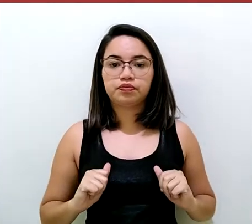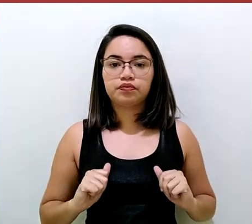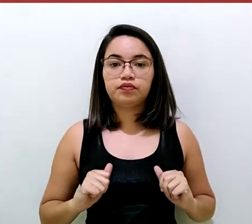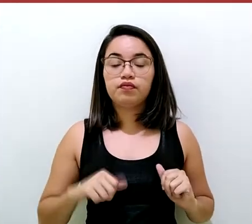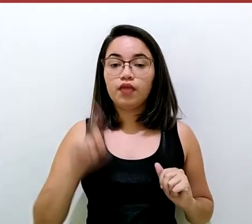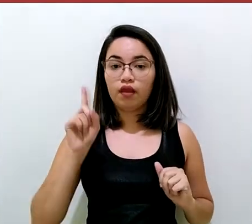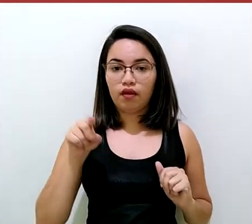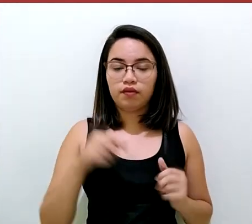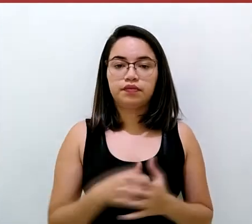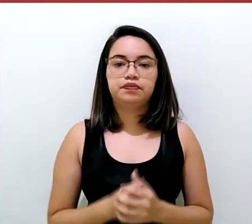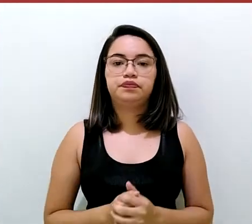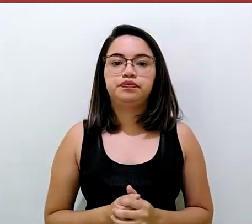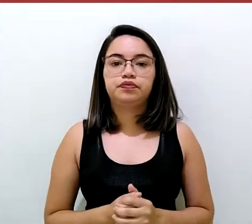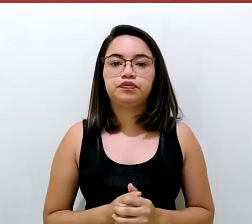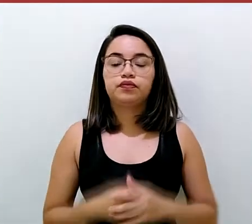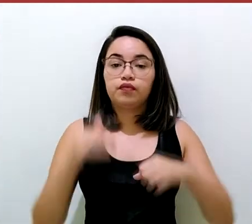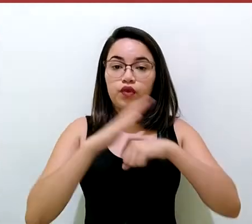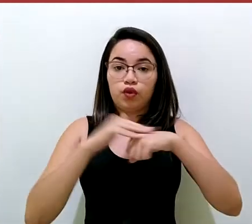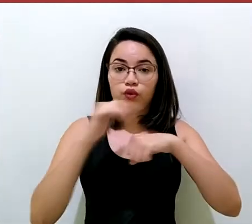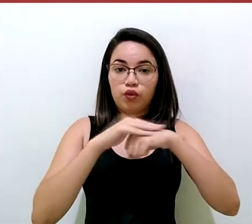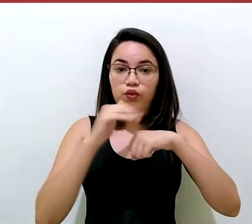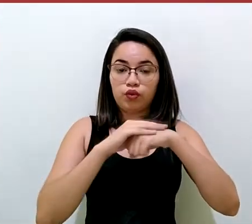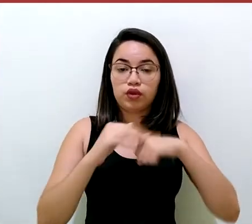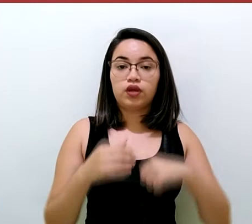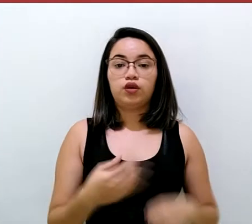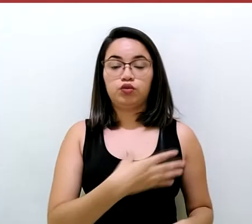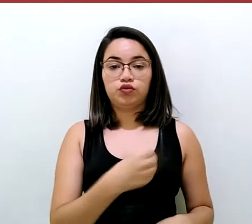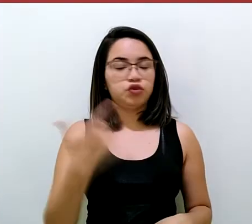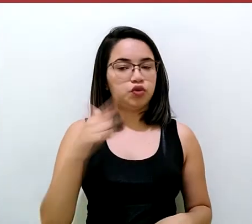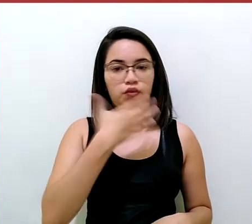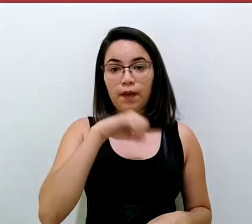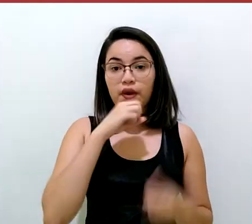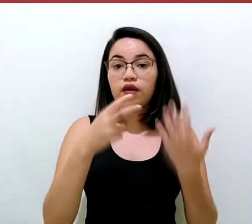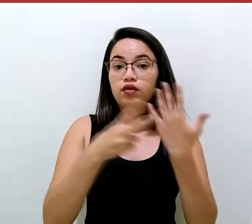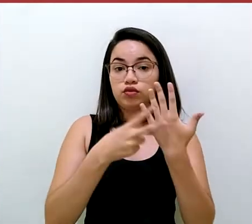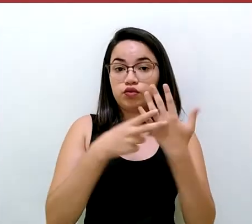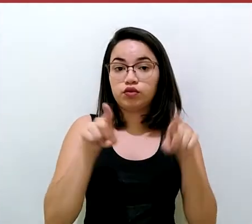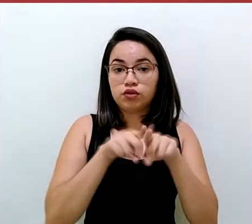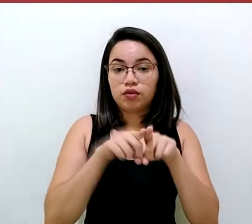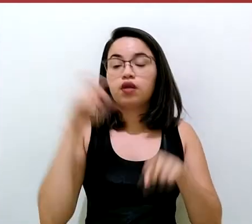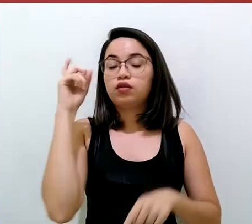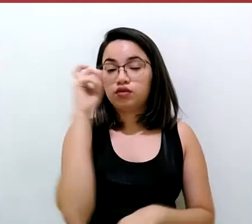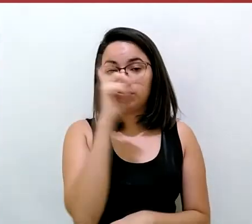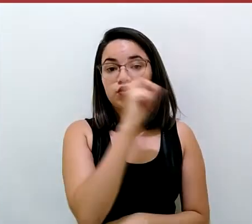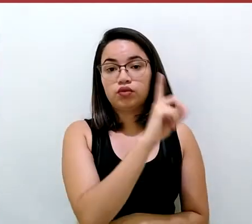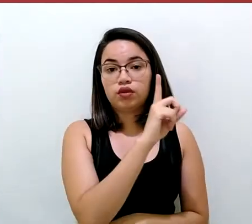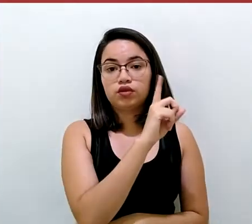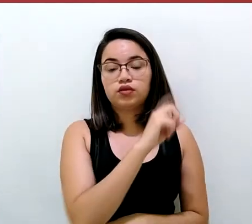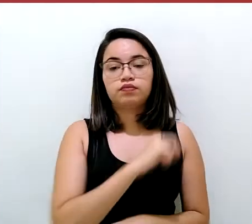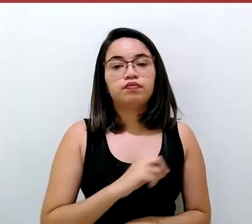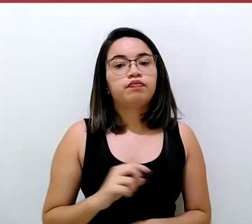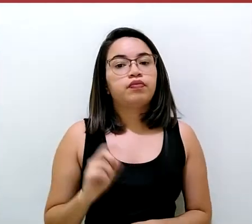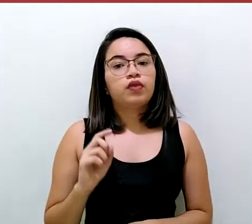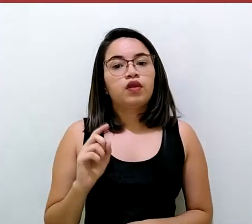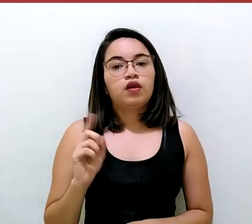e imaculada é esta: cuidar dos órfãos e das viúvas em suas